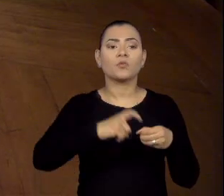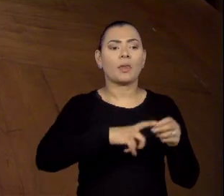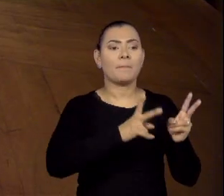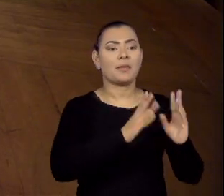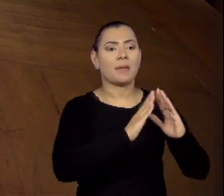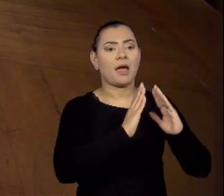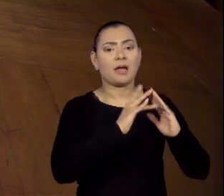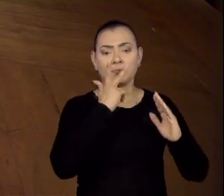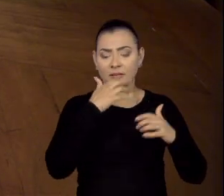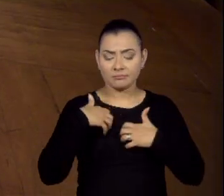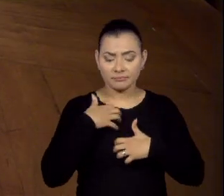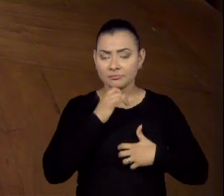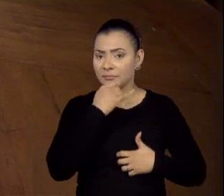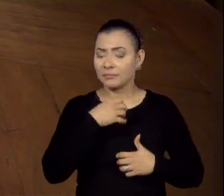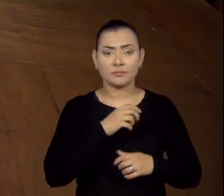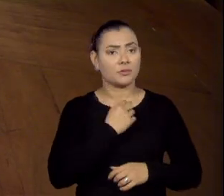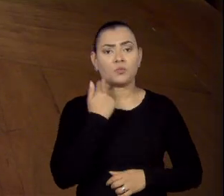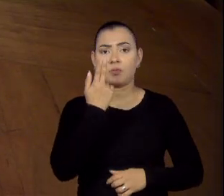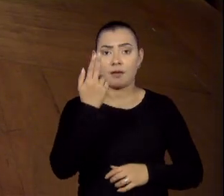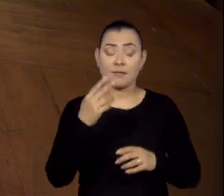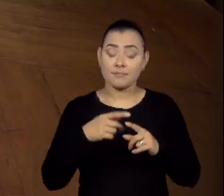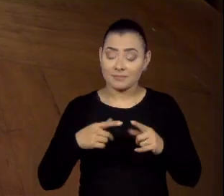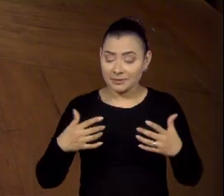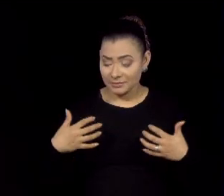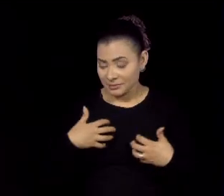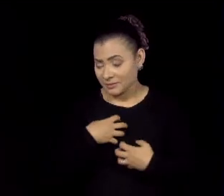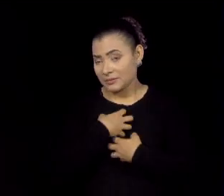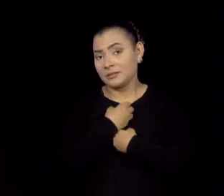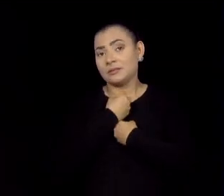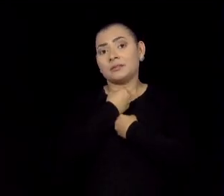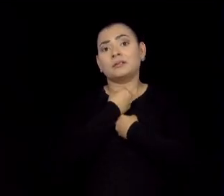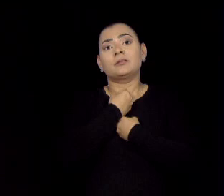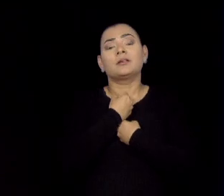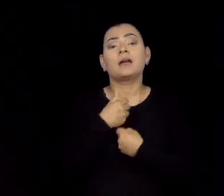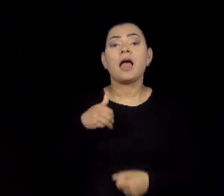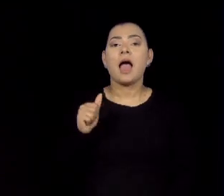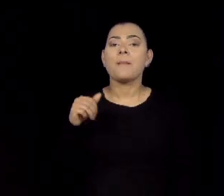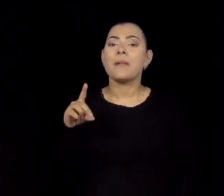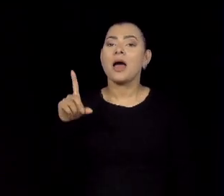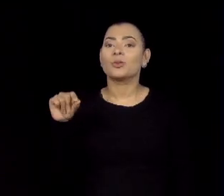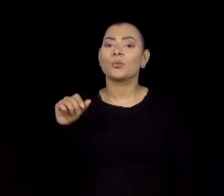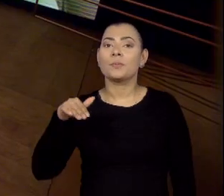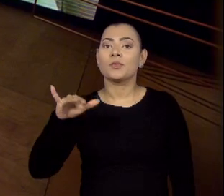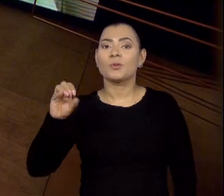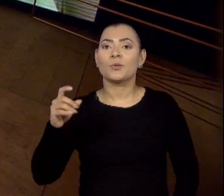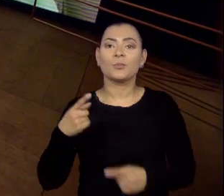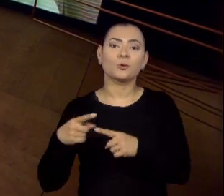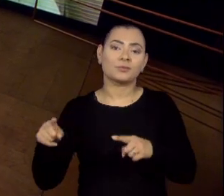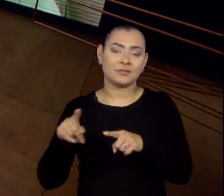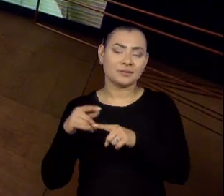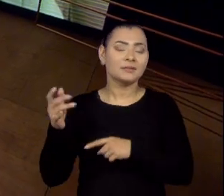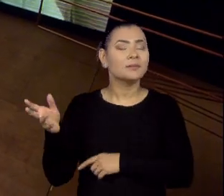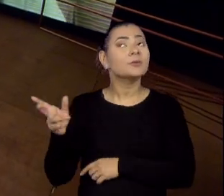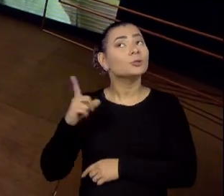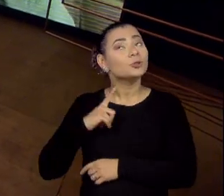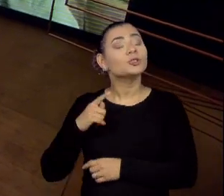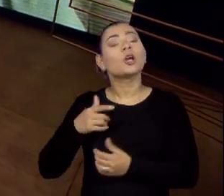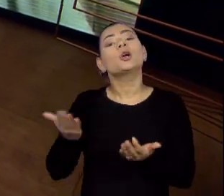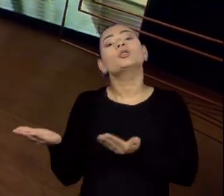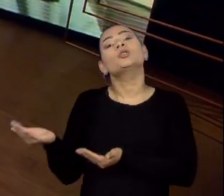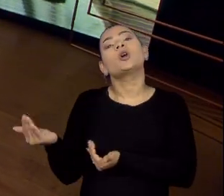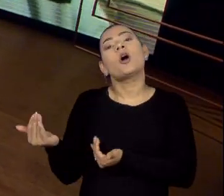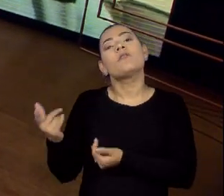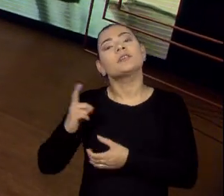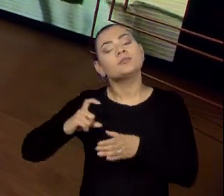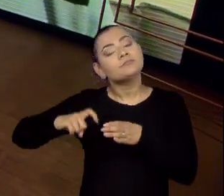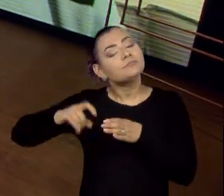momento, eu estava no Paissandu e ouvi Amado Mio. Desci e tinha um jovem, uma vitrola, era